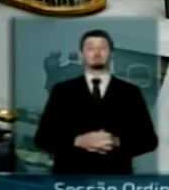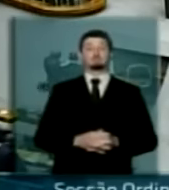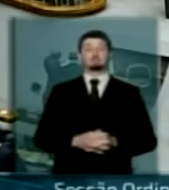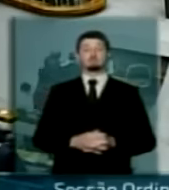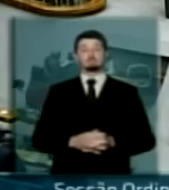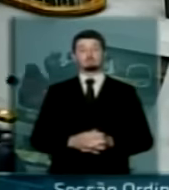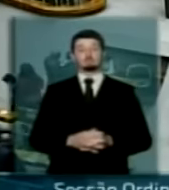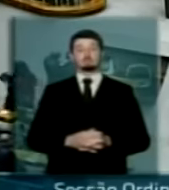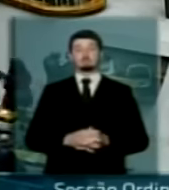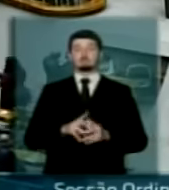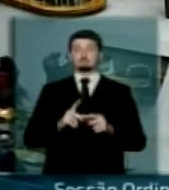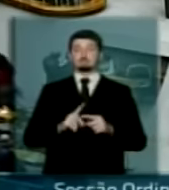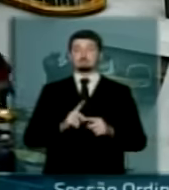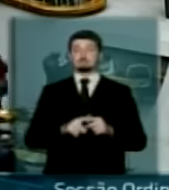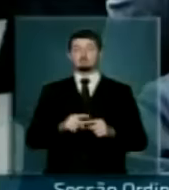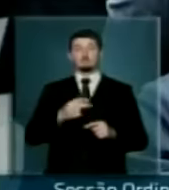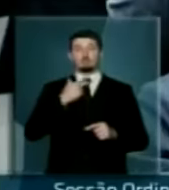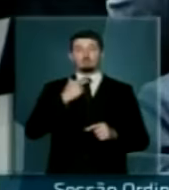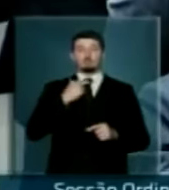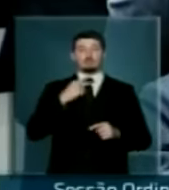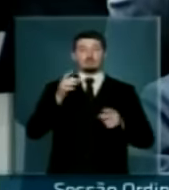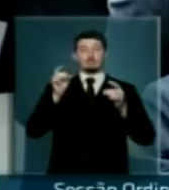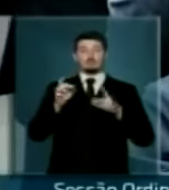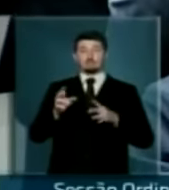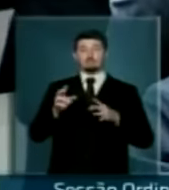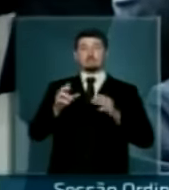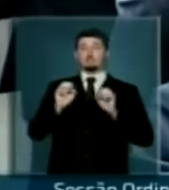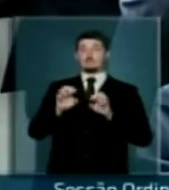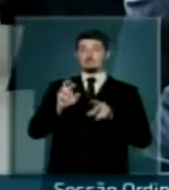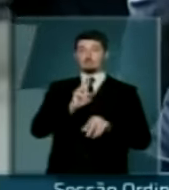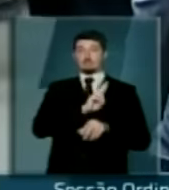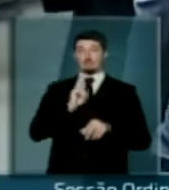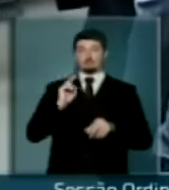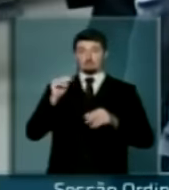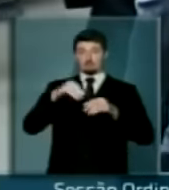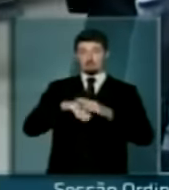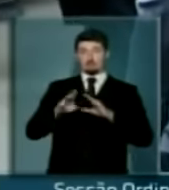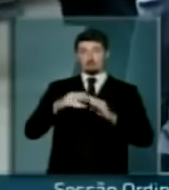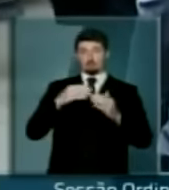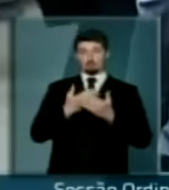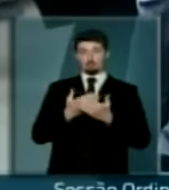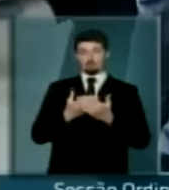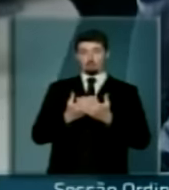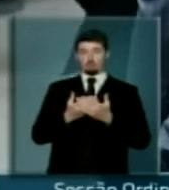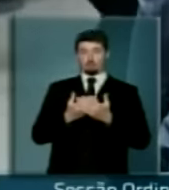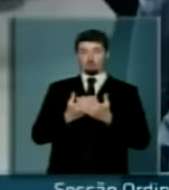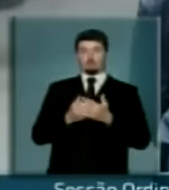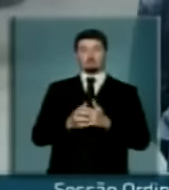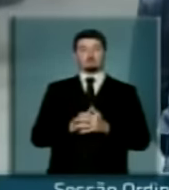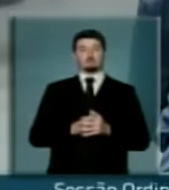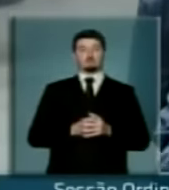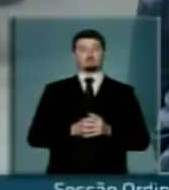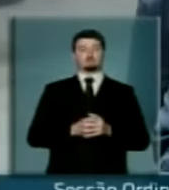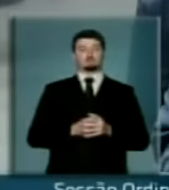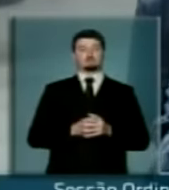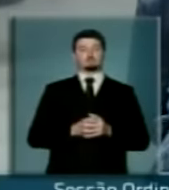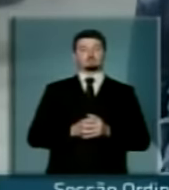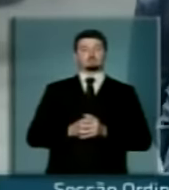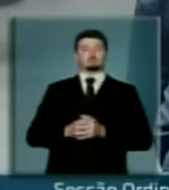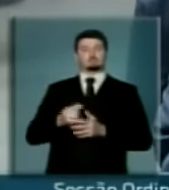Por não deixarem o ensino religioso chegar nas escolas, a arma está chegando. E